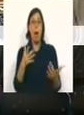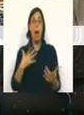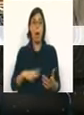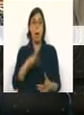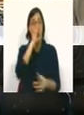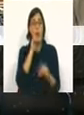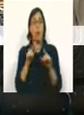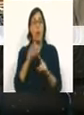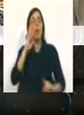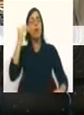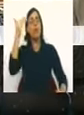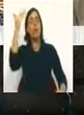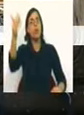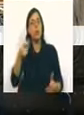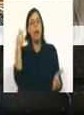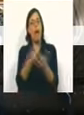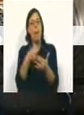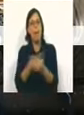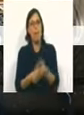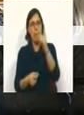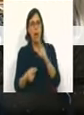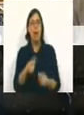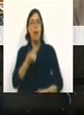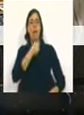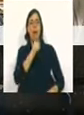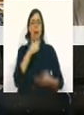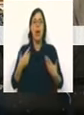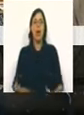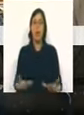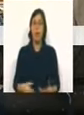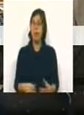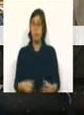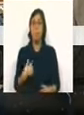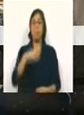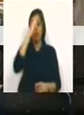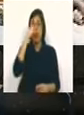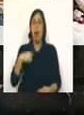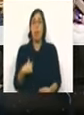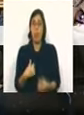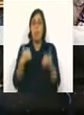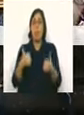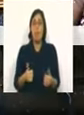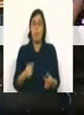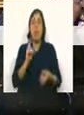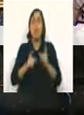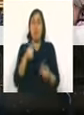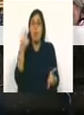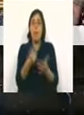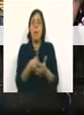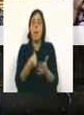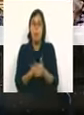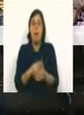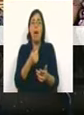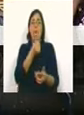que sejam os governos no futuro a pagar os desmandos do presente. Já conhecemos muito bem o que foi pagar